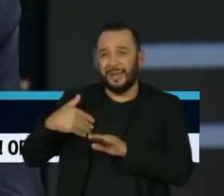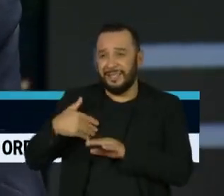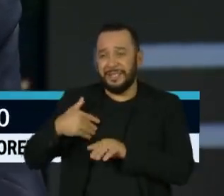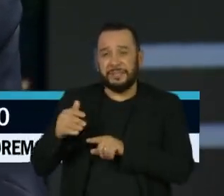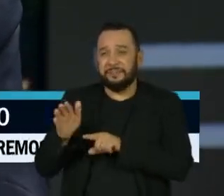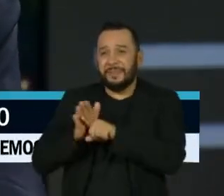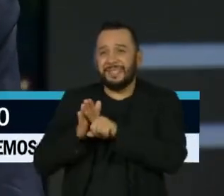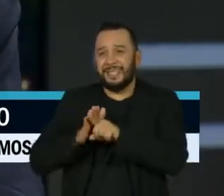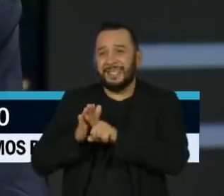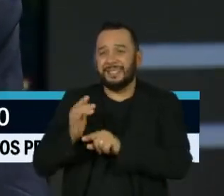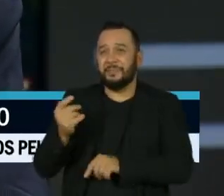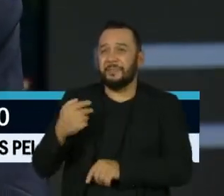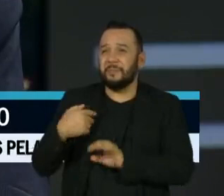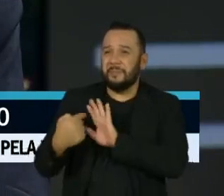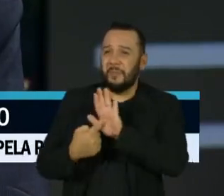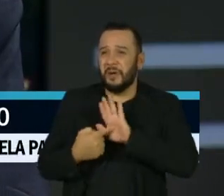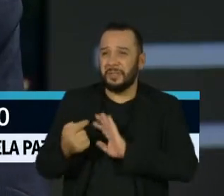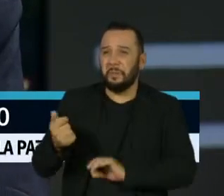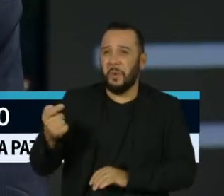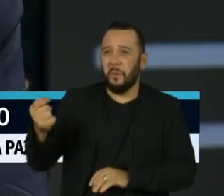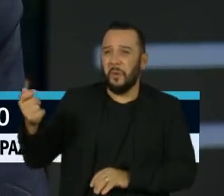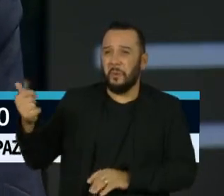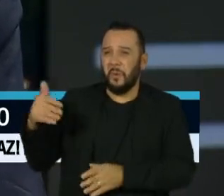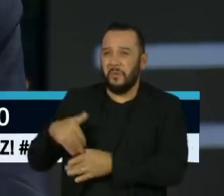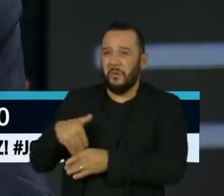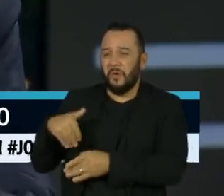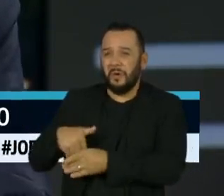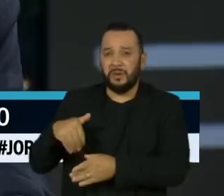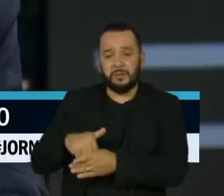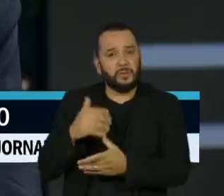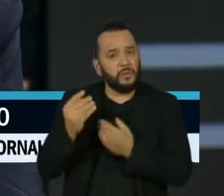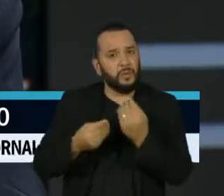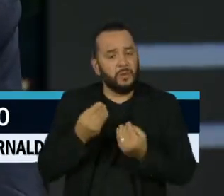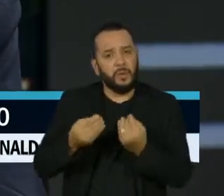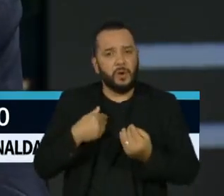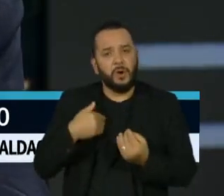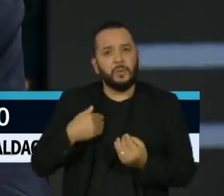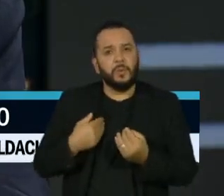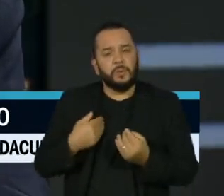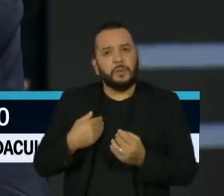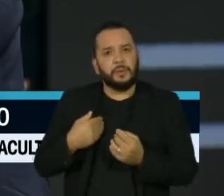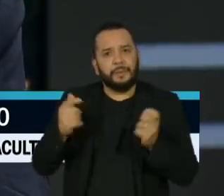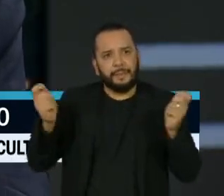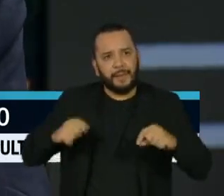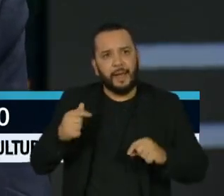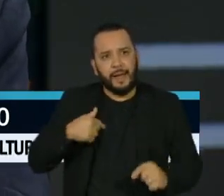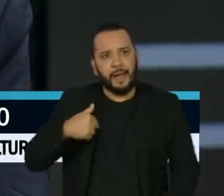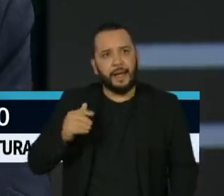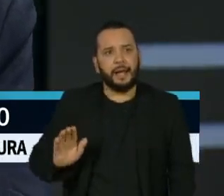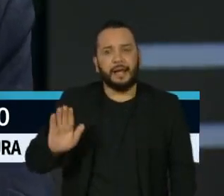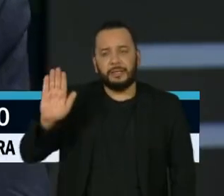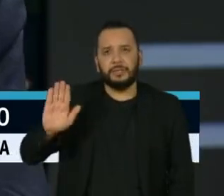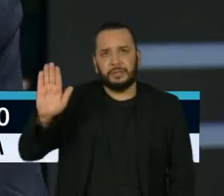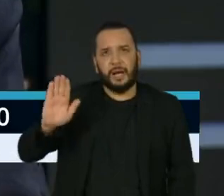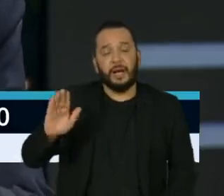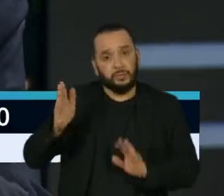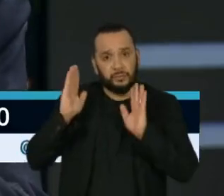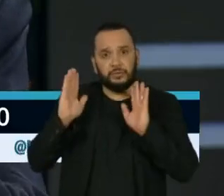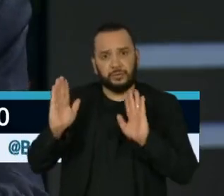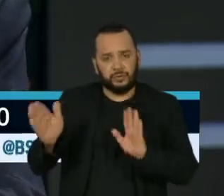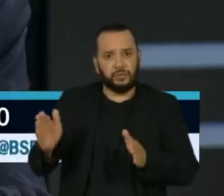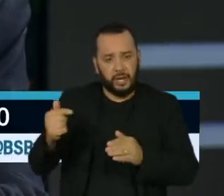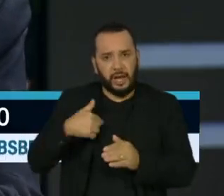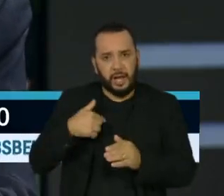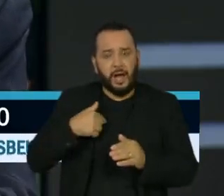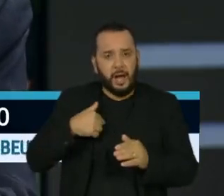pesquisas pouco a presença na sociedade o desafio vai ser construir uma candidatura que possa se realizar até o momento os dois primeiros